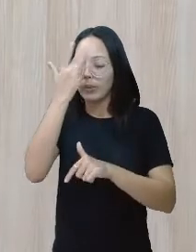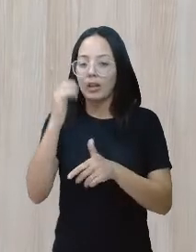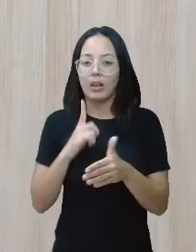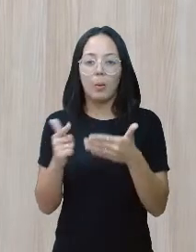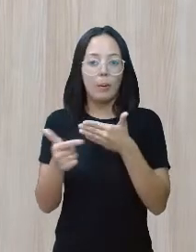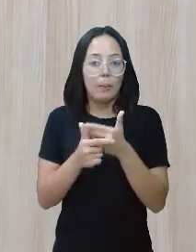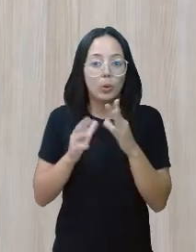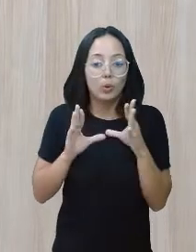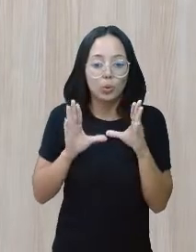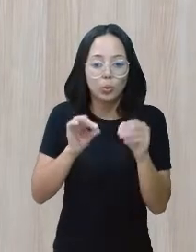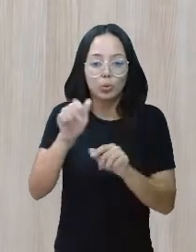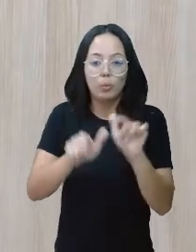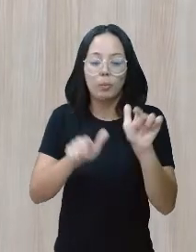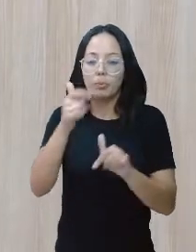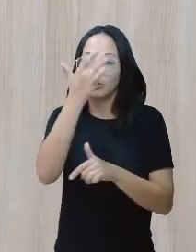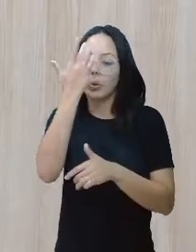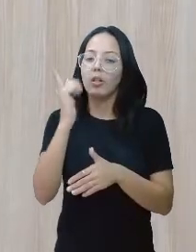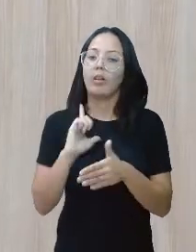está isento, não.